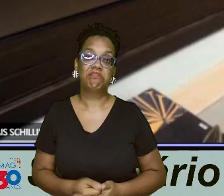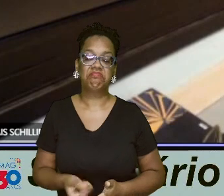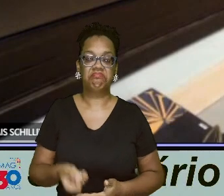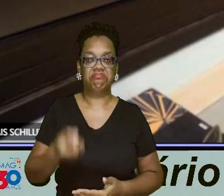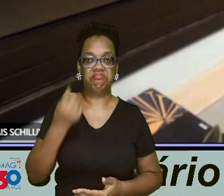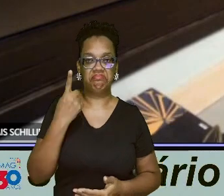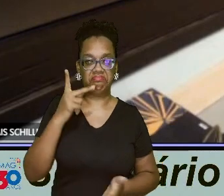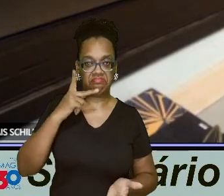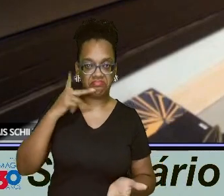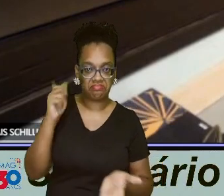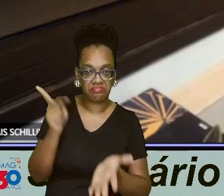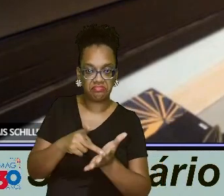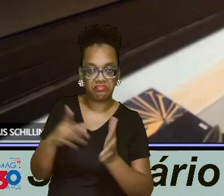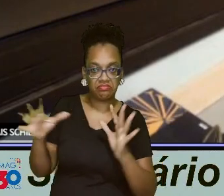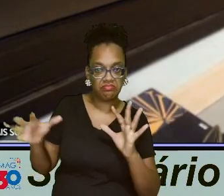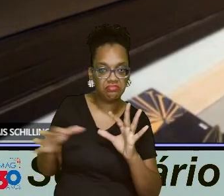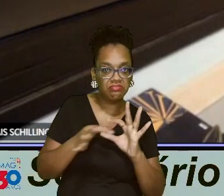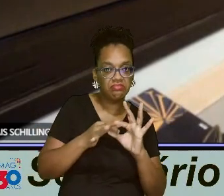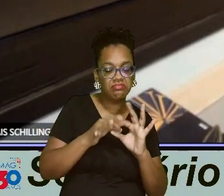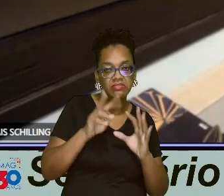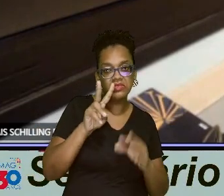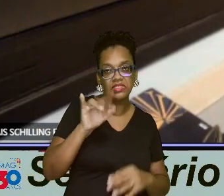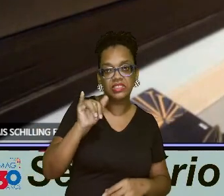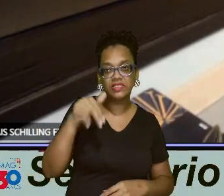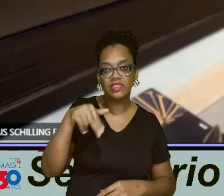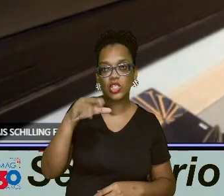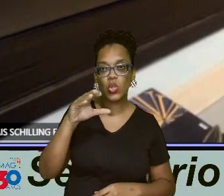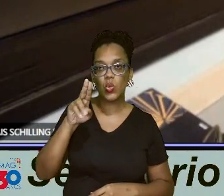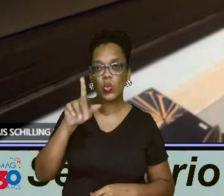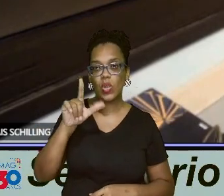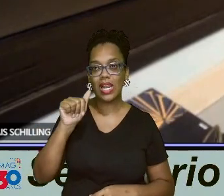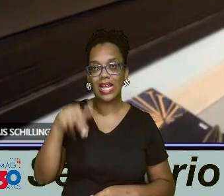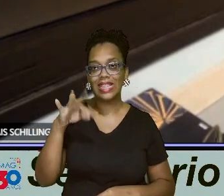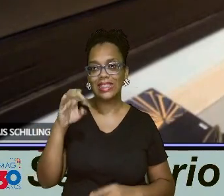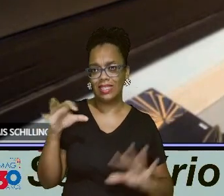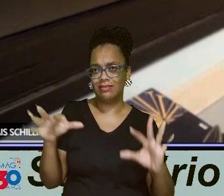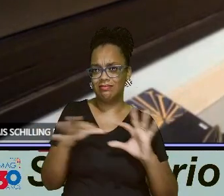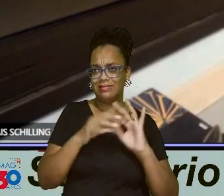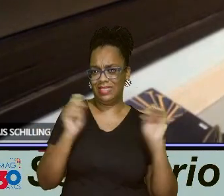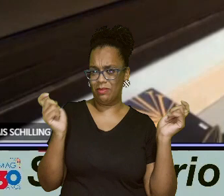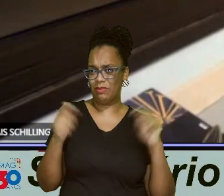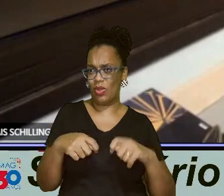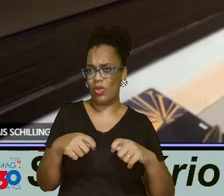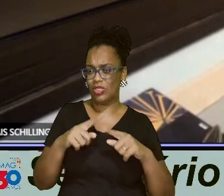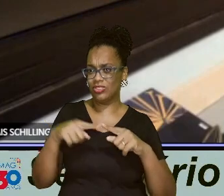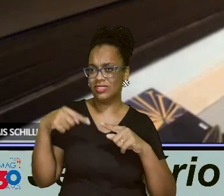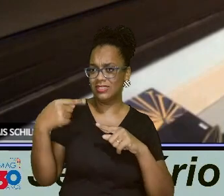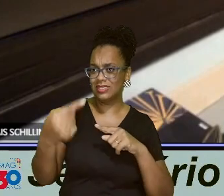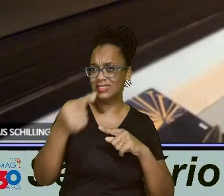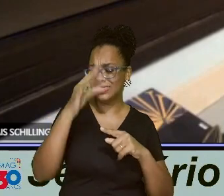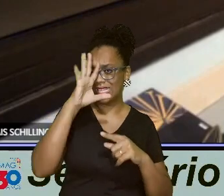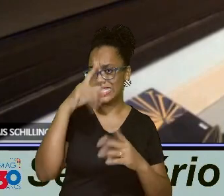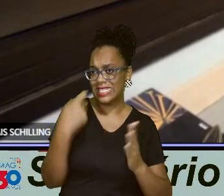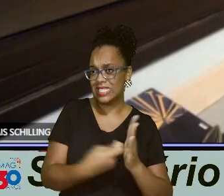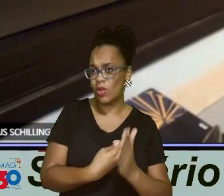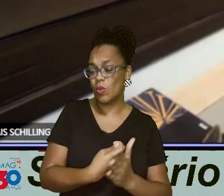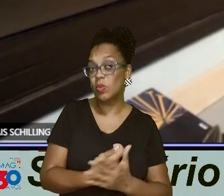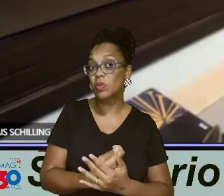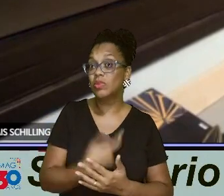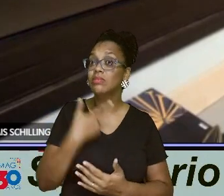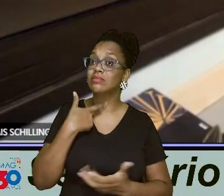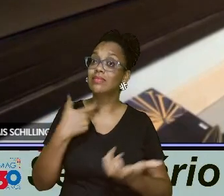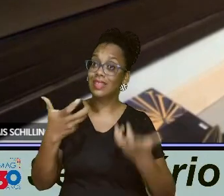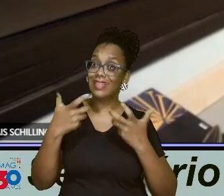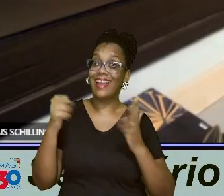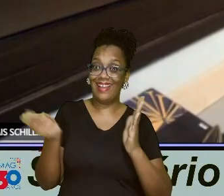é efetivamente vinculante? Será que isso pode vincular as decisões subsequentes? Nesse caso, nós queremos que vincule,